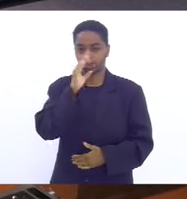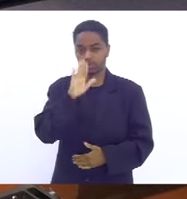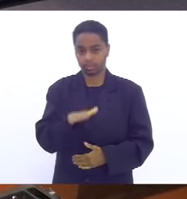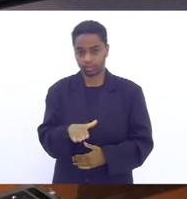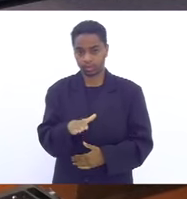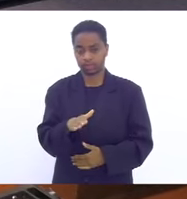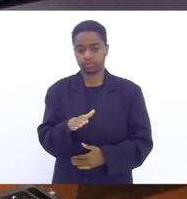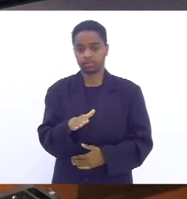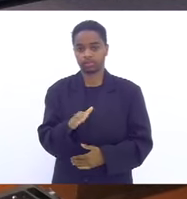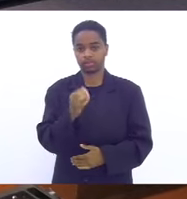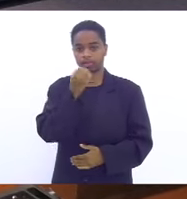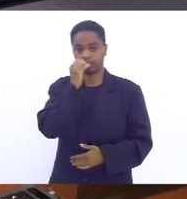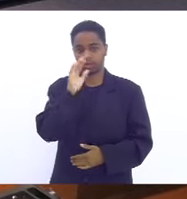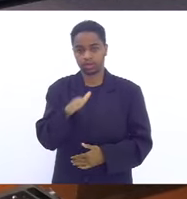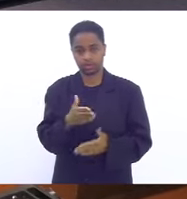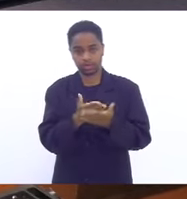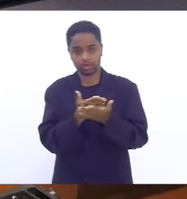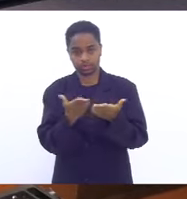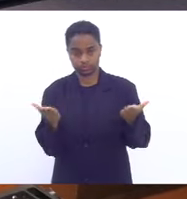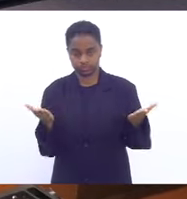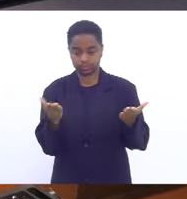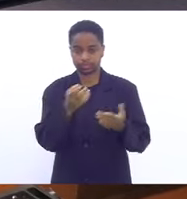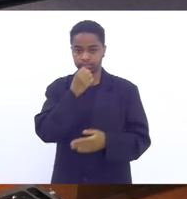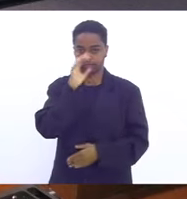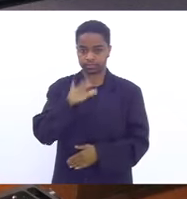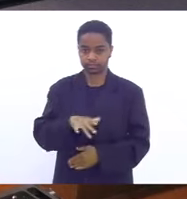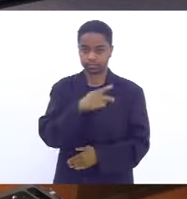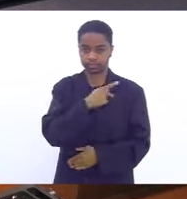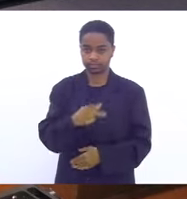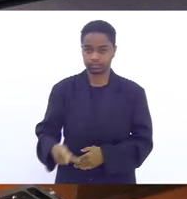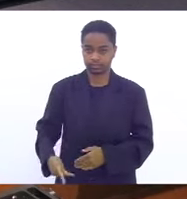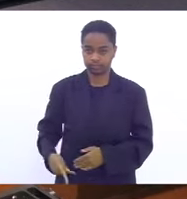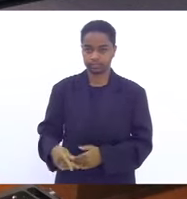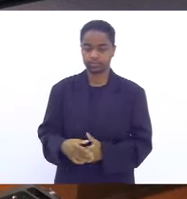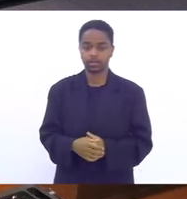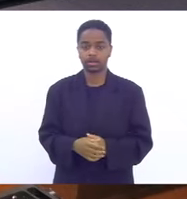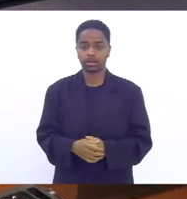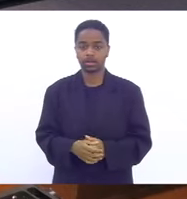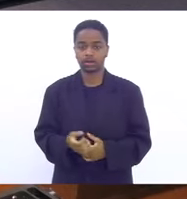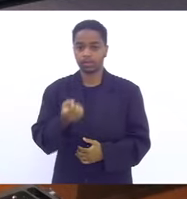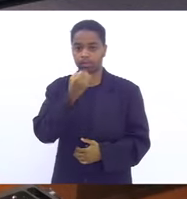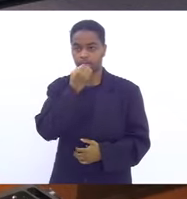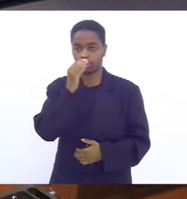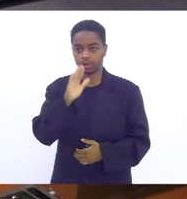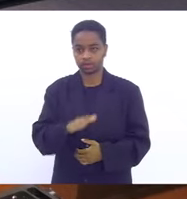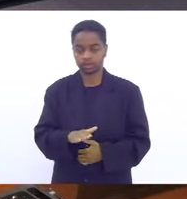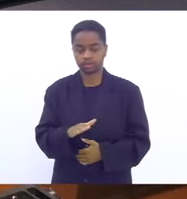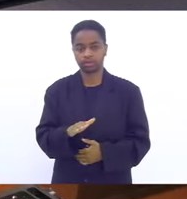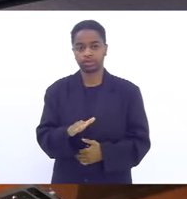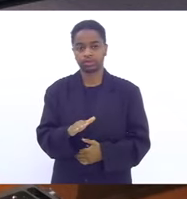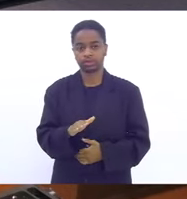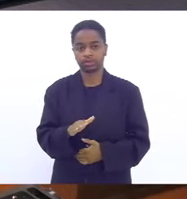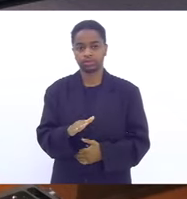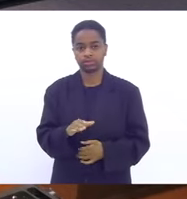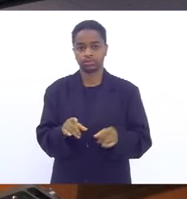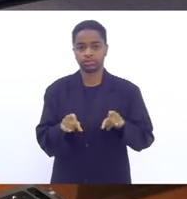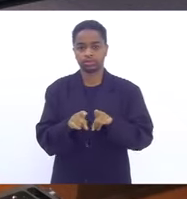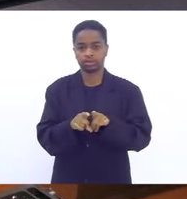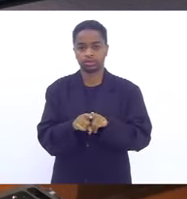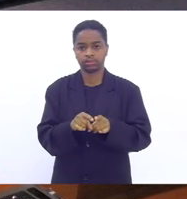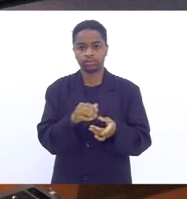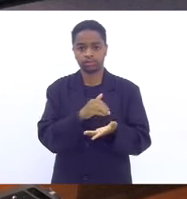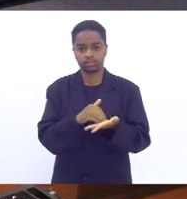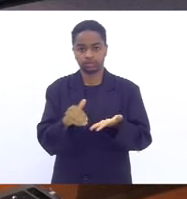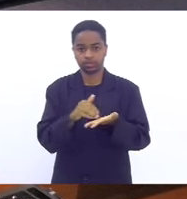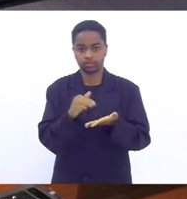Boa tarde, senhoras e senhores. Boa tarde, presidente Daniel. Boa tarde. E boa tarde, nosso nobre